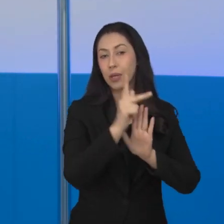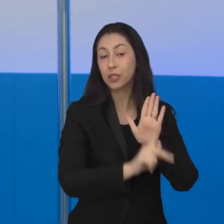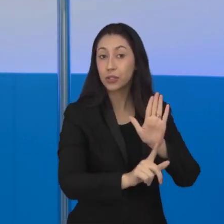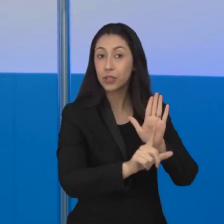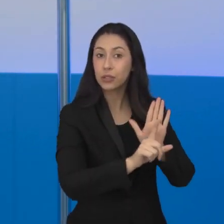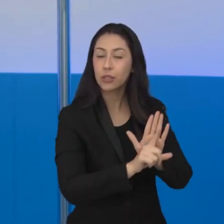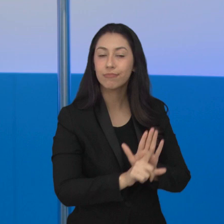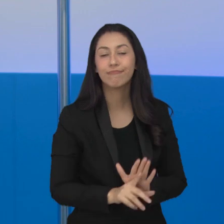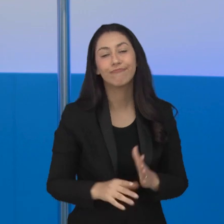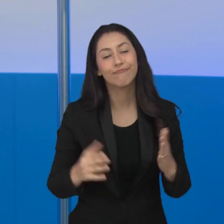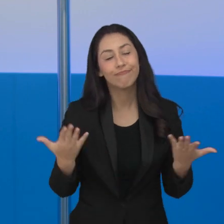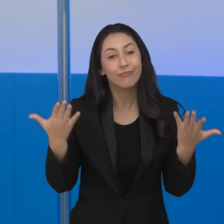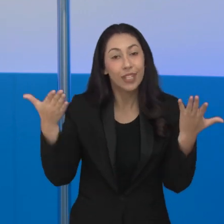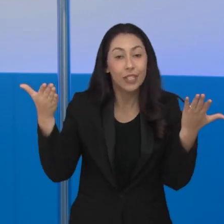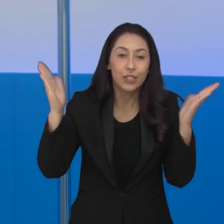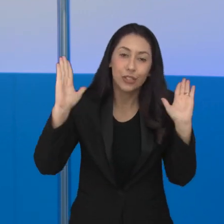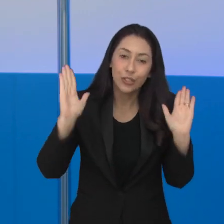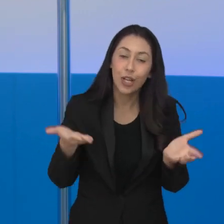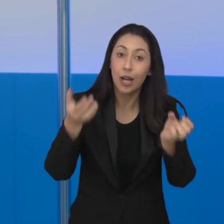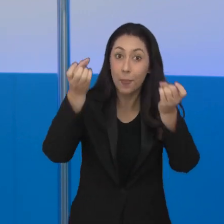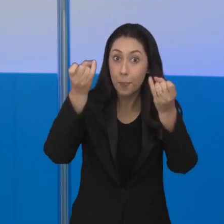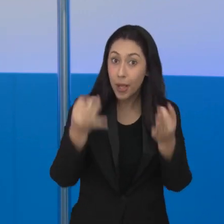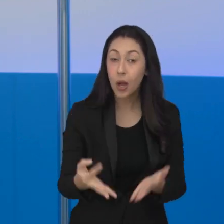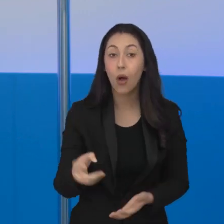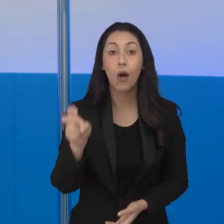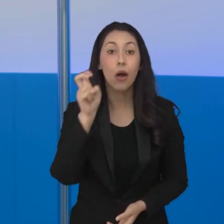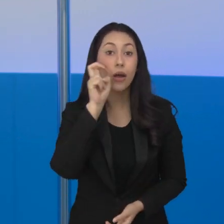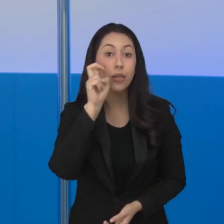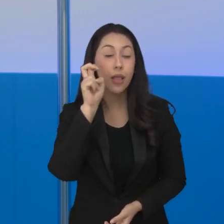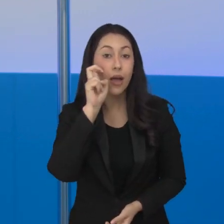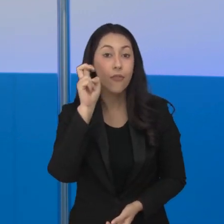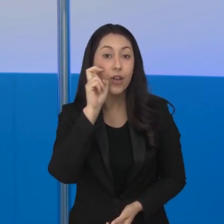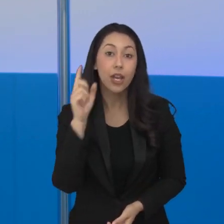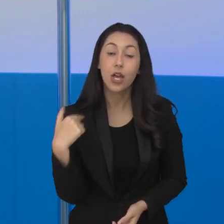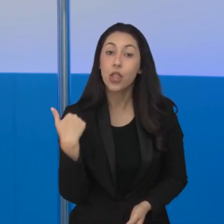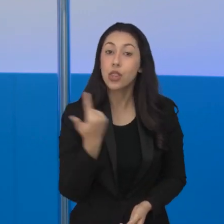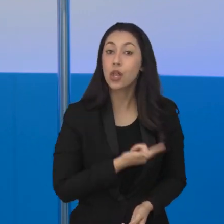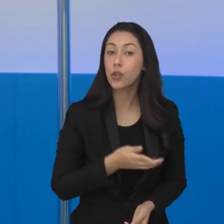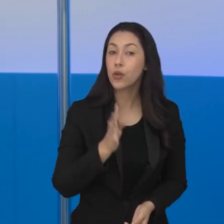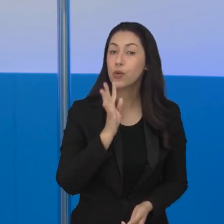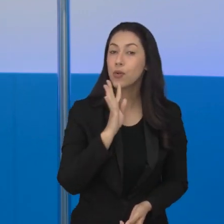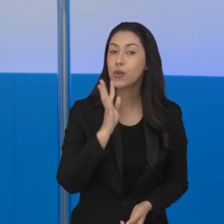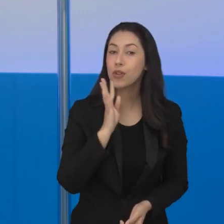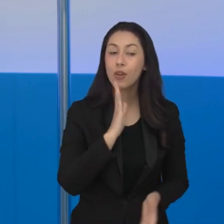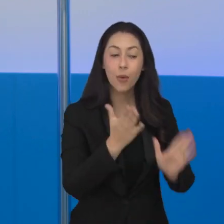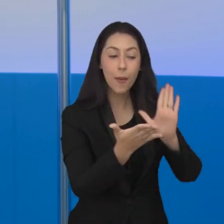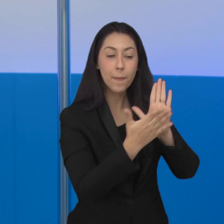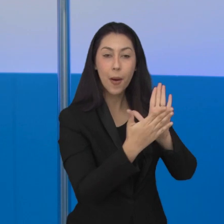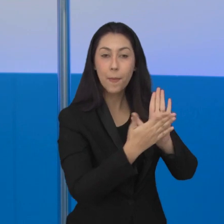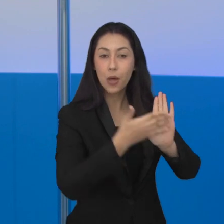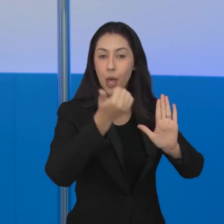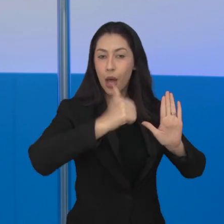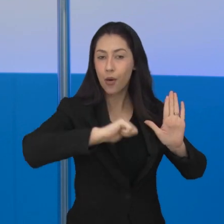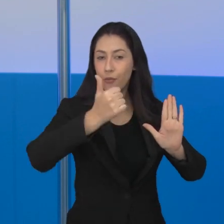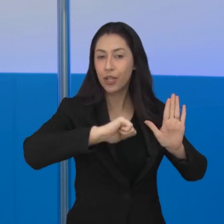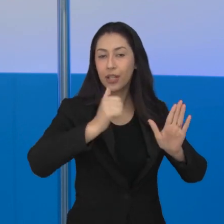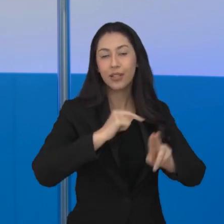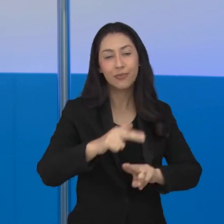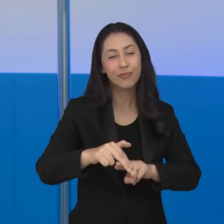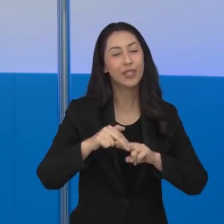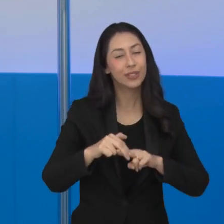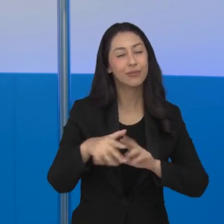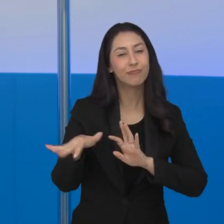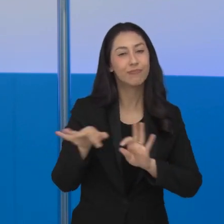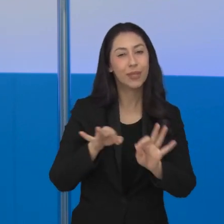projetos de lei. E como a gente já falou, quinta-feira aqui no jornal é dia de saber quais propostas devem ser apreciadas em plenário. Para isso a